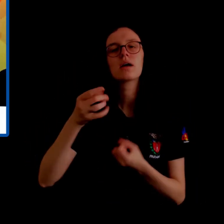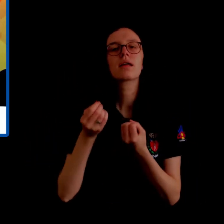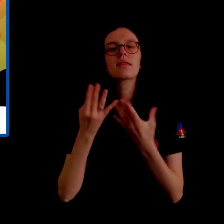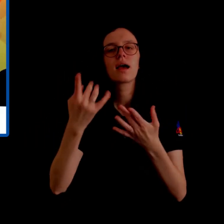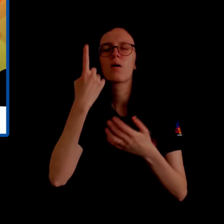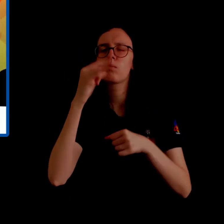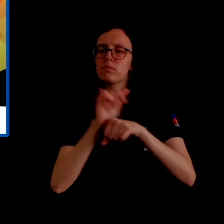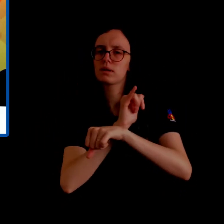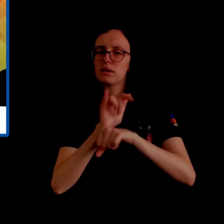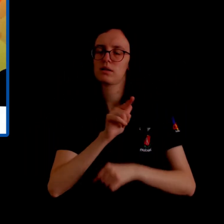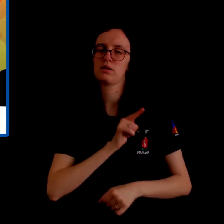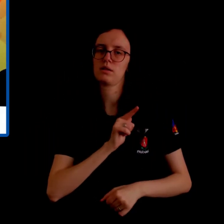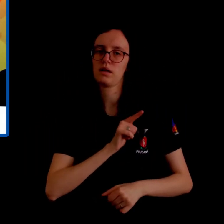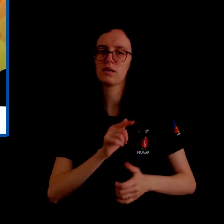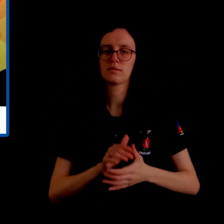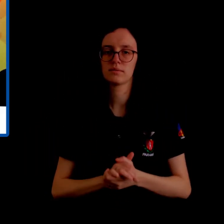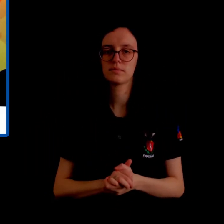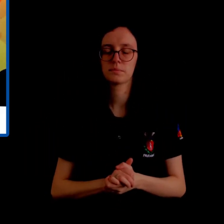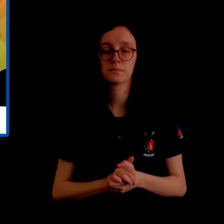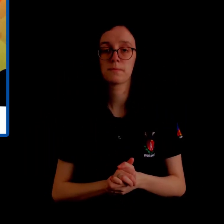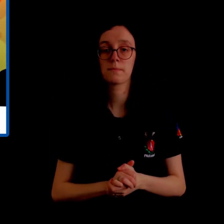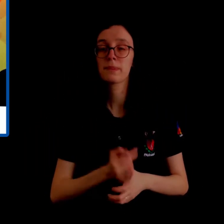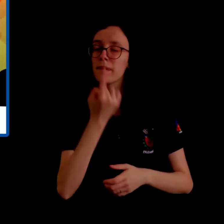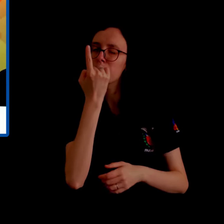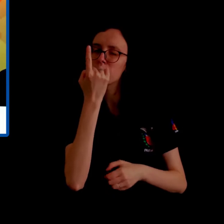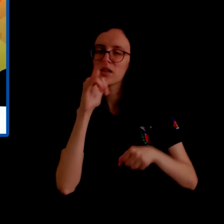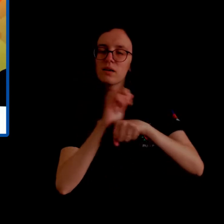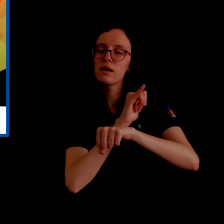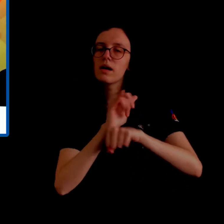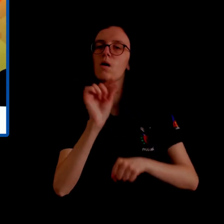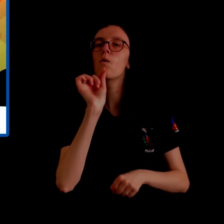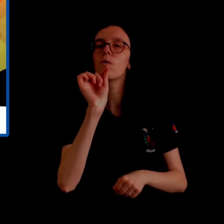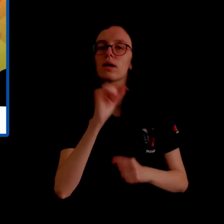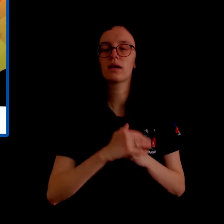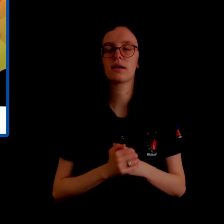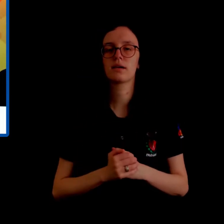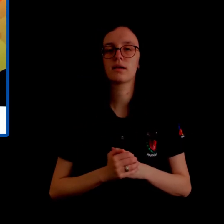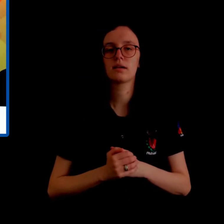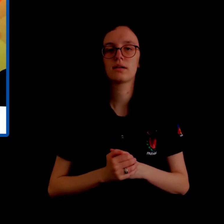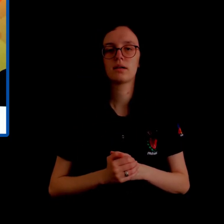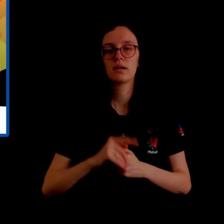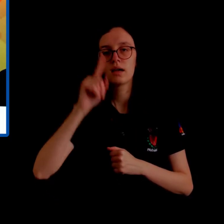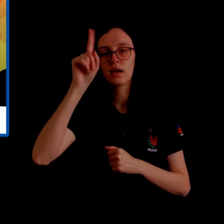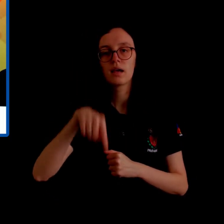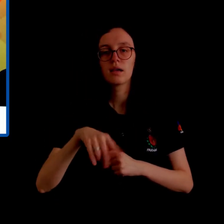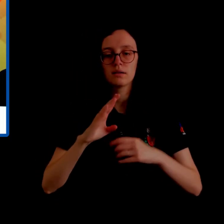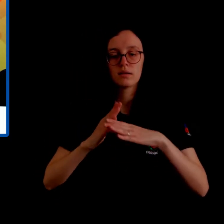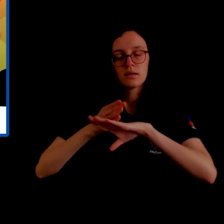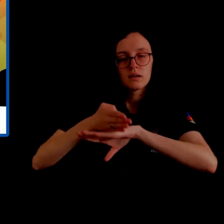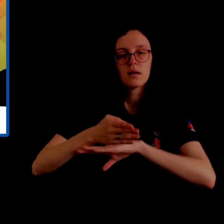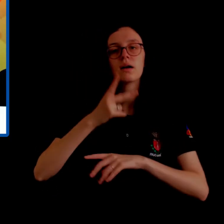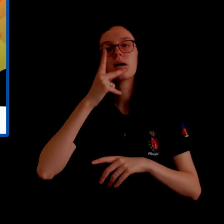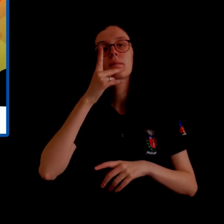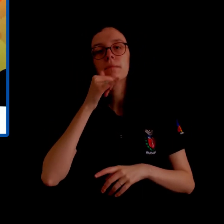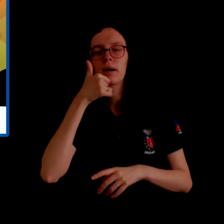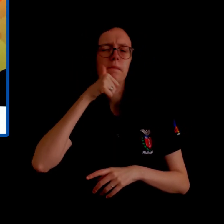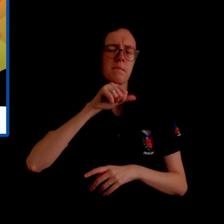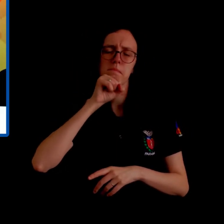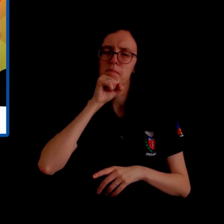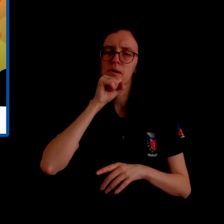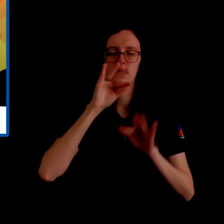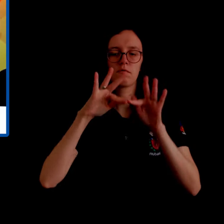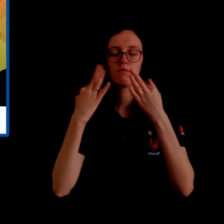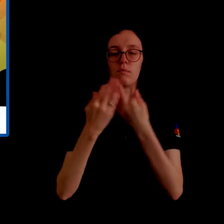ferramenta. Tá? Uma dessas ferramentas é a inclusão dos pais